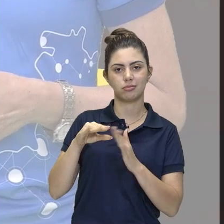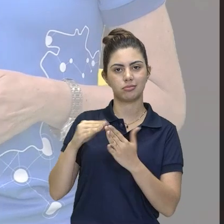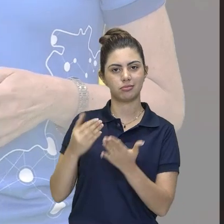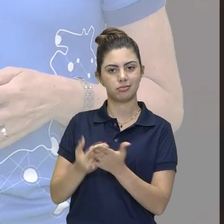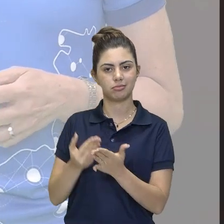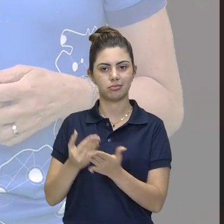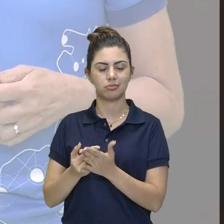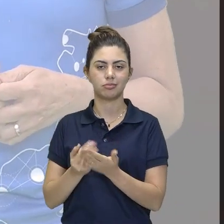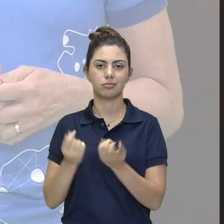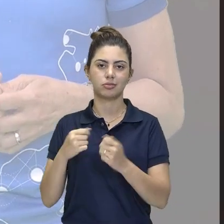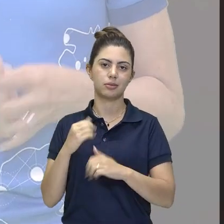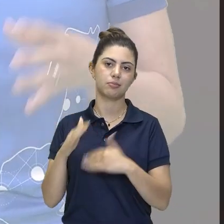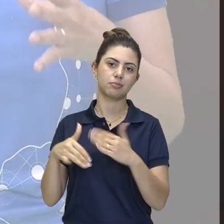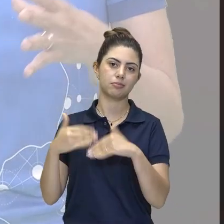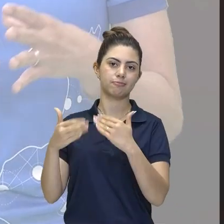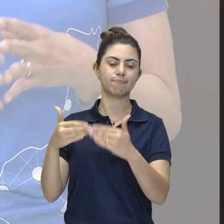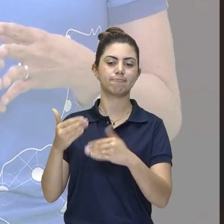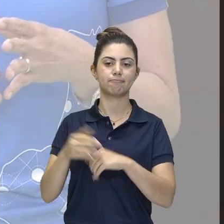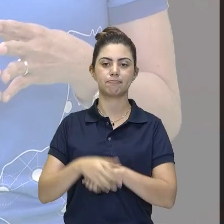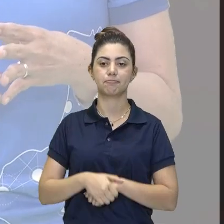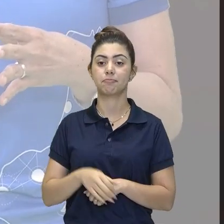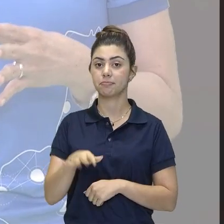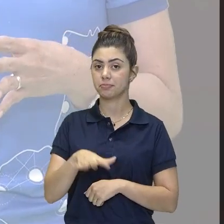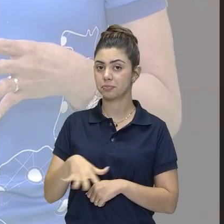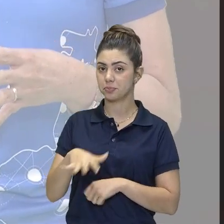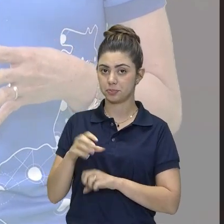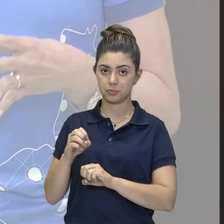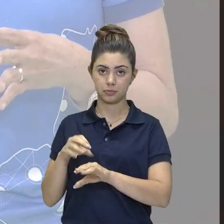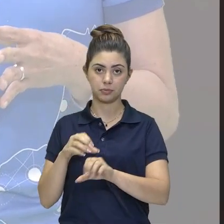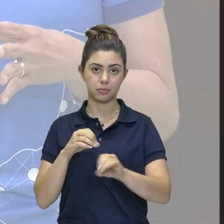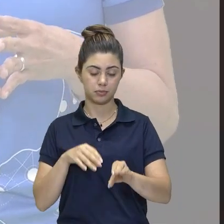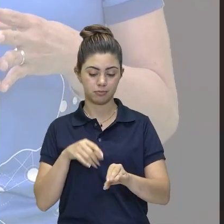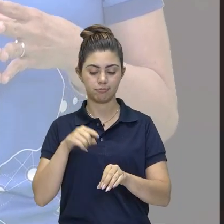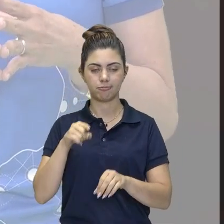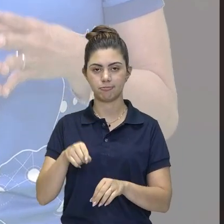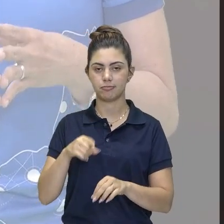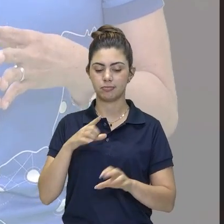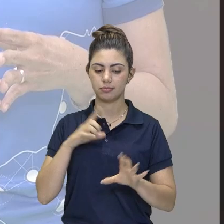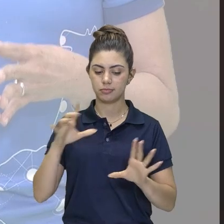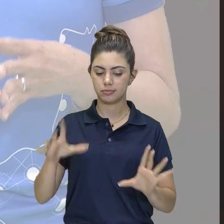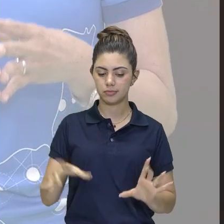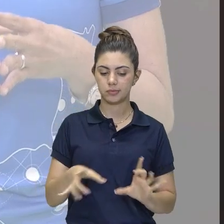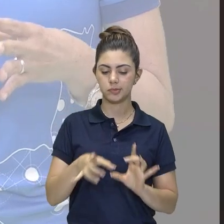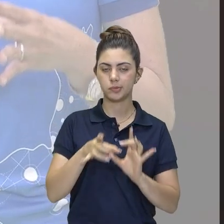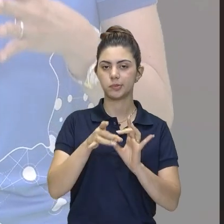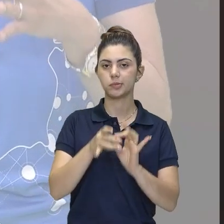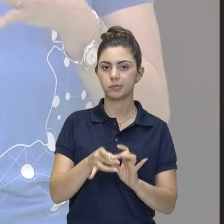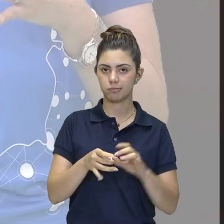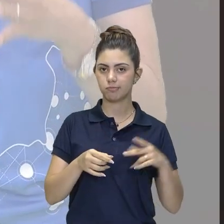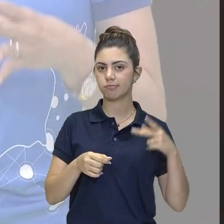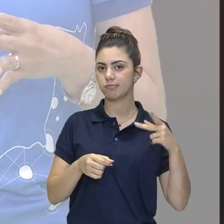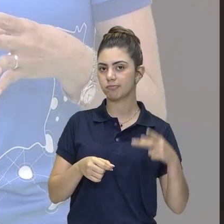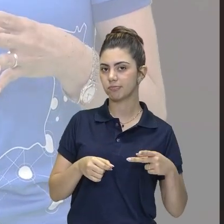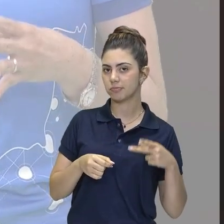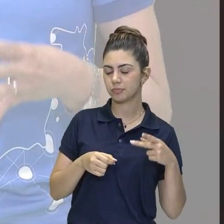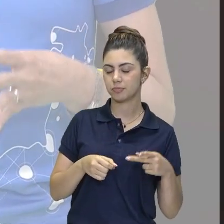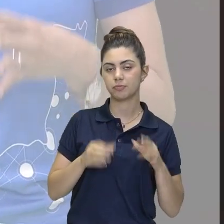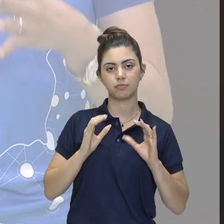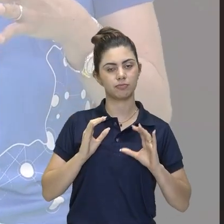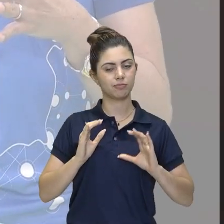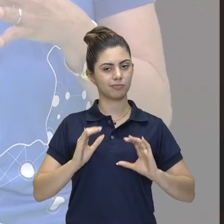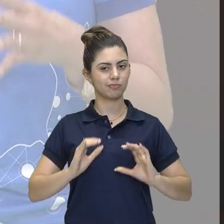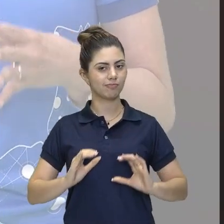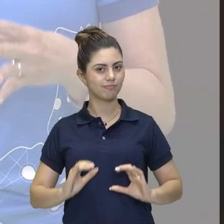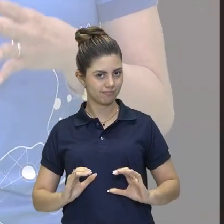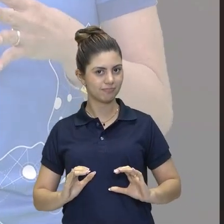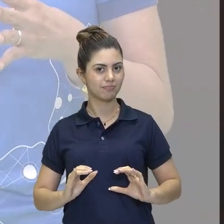se desenvolver. E a educação tem sim um vínculo direto com a questão da cidadania